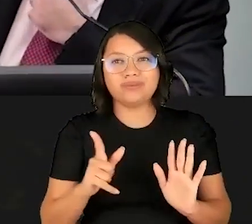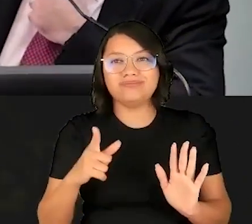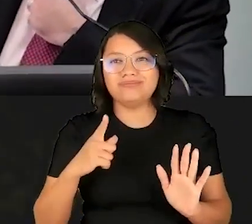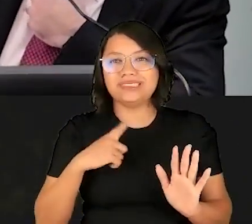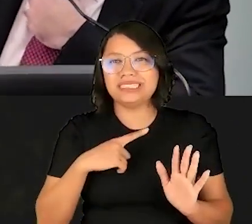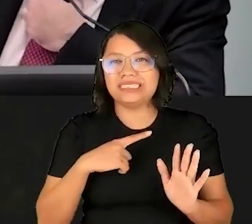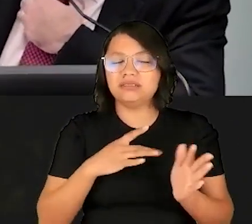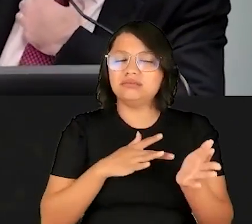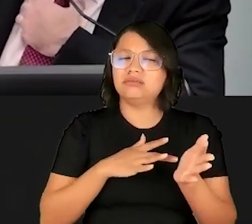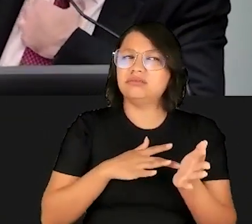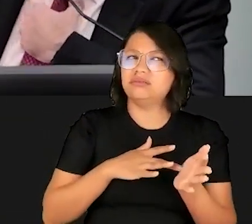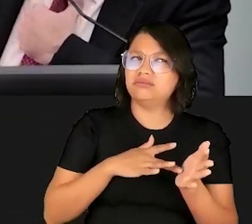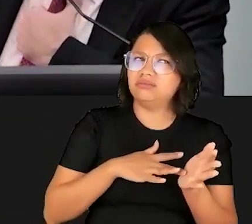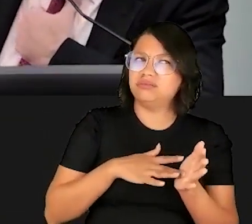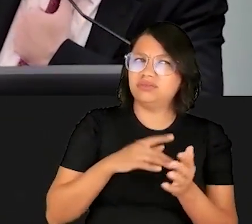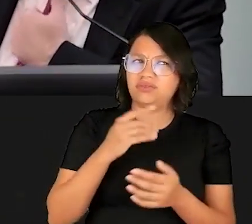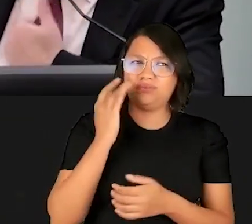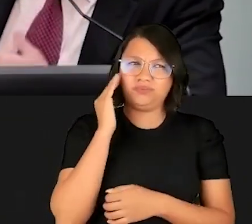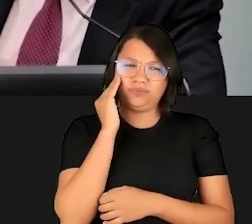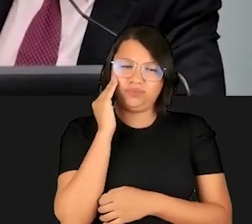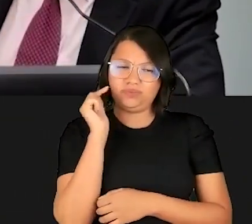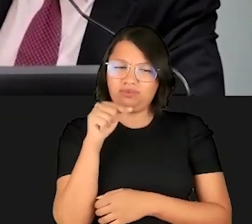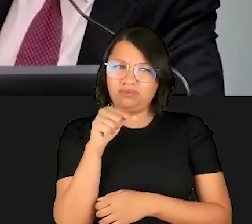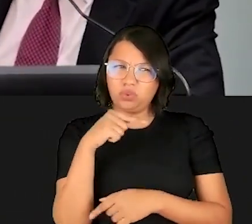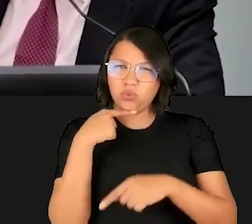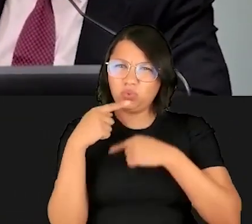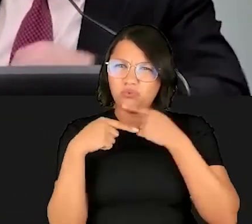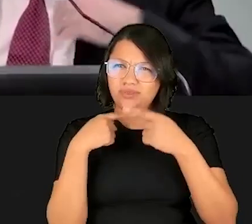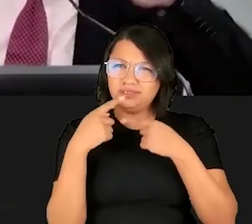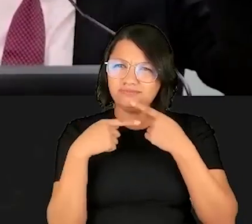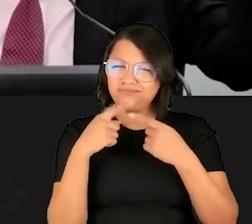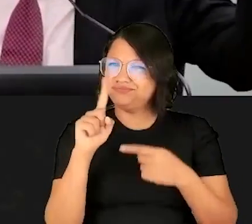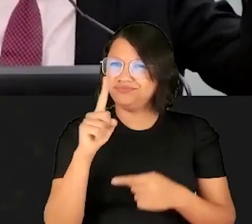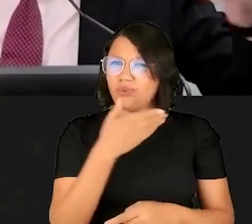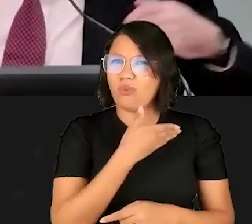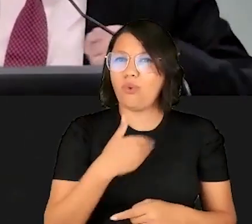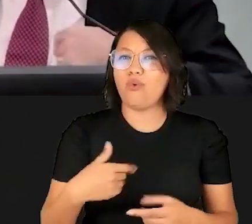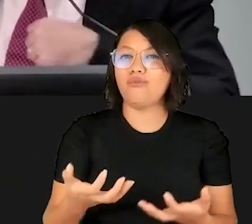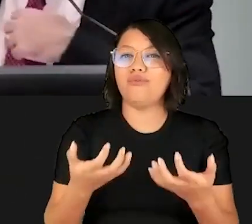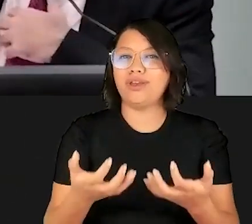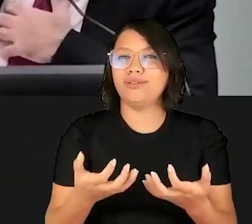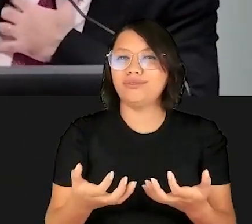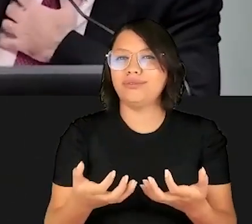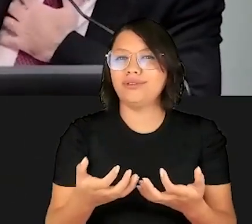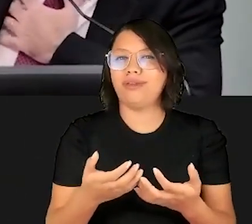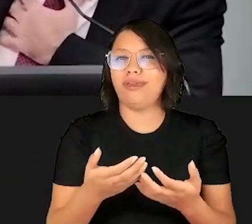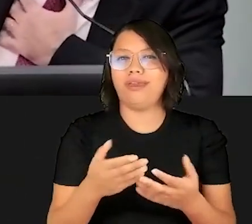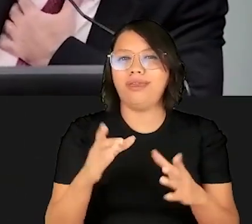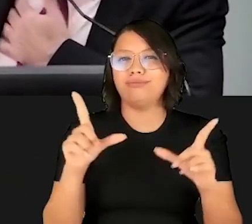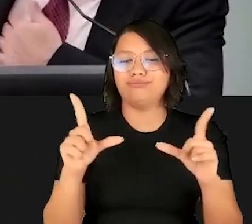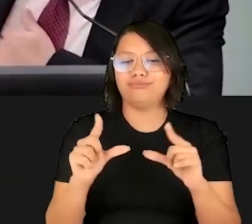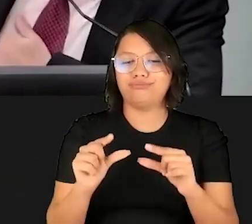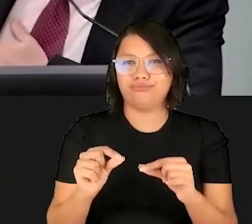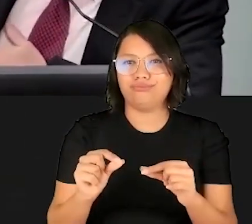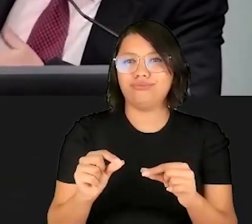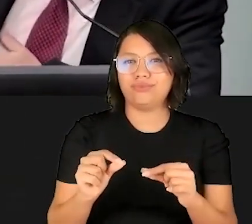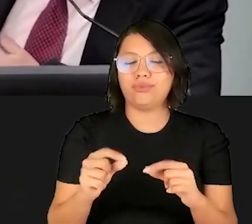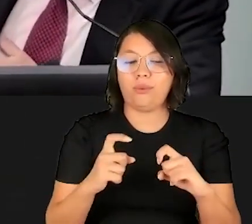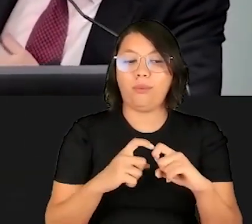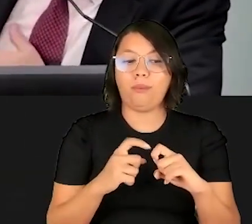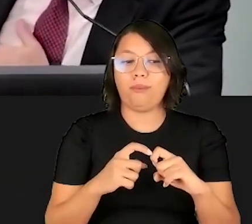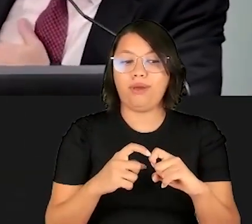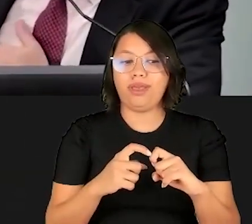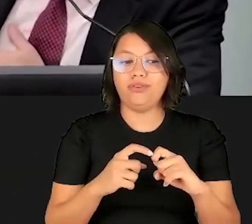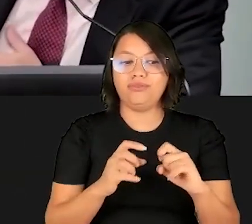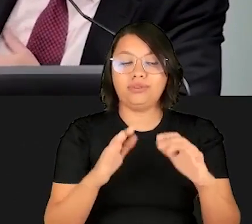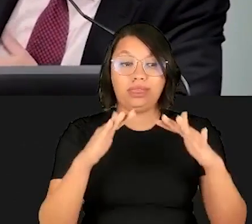ao establishment, né? Às vezes pode-se imaginar, não, o governo quer economizar, a seguradora não quer pagar, o médico está mais interessado que eu fique